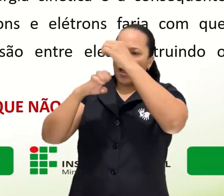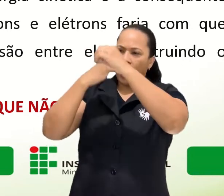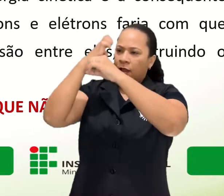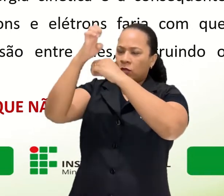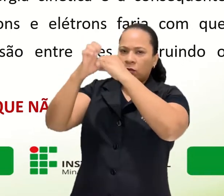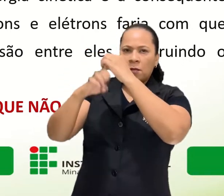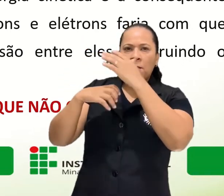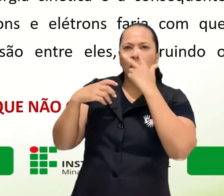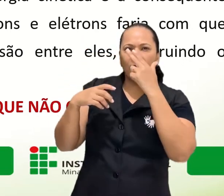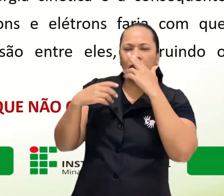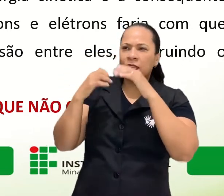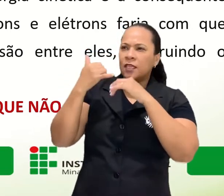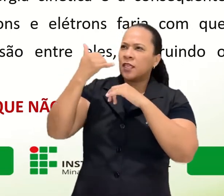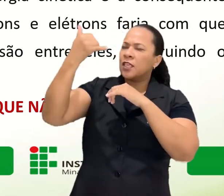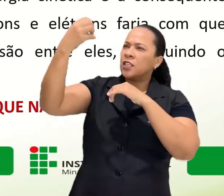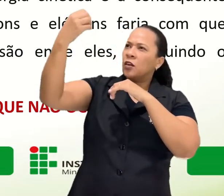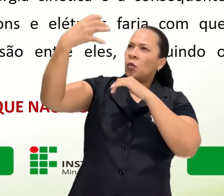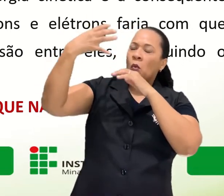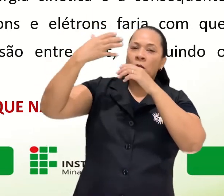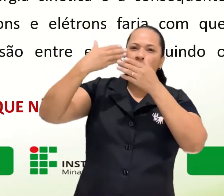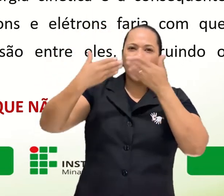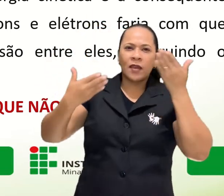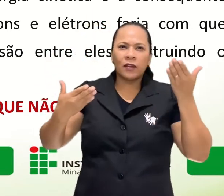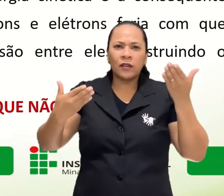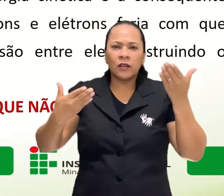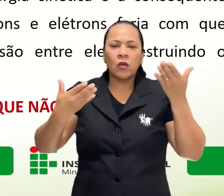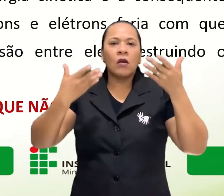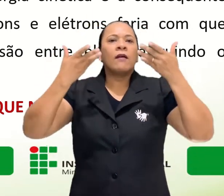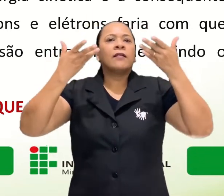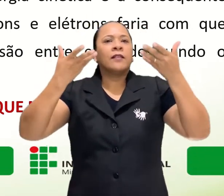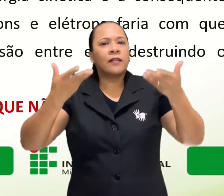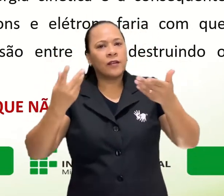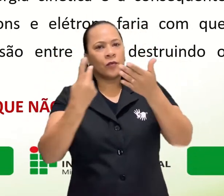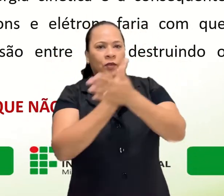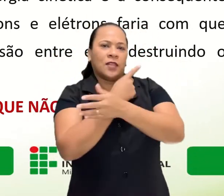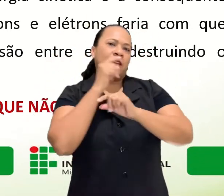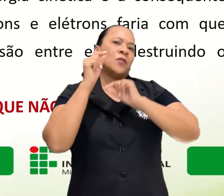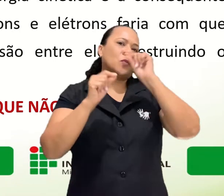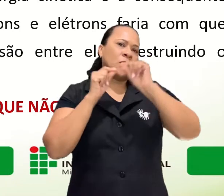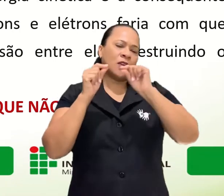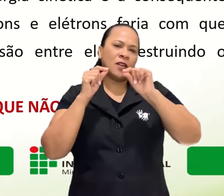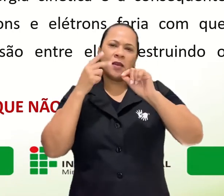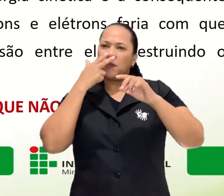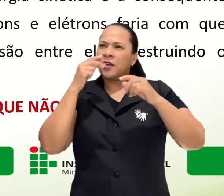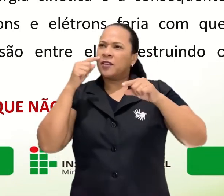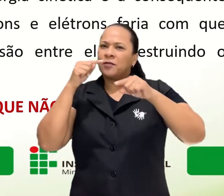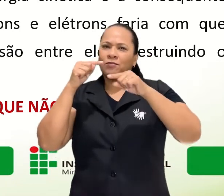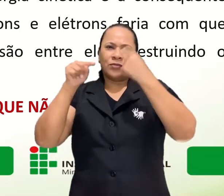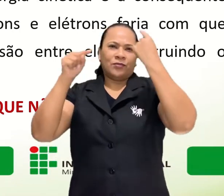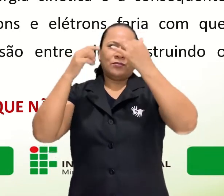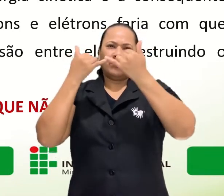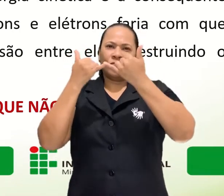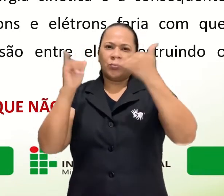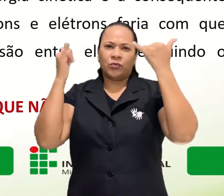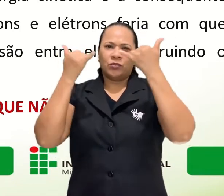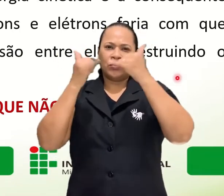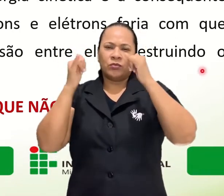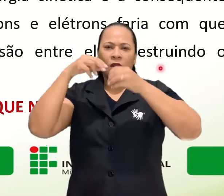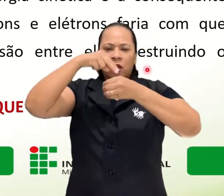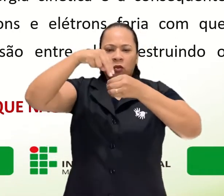de luz. Isso causaria, consequentemente, uma colisão entre núcleo e